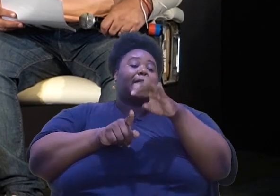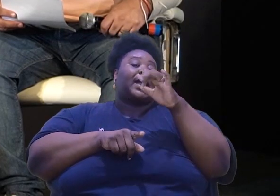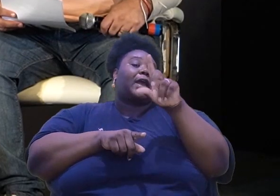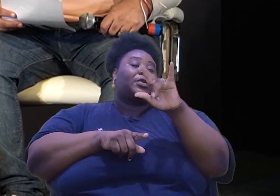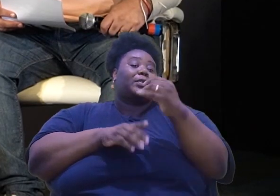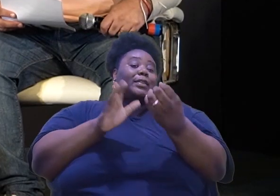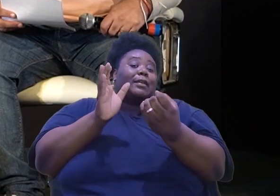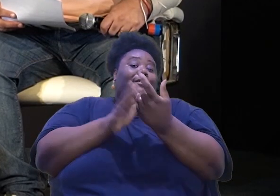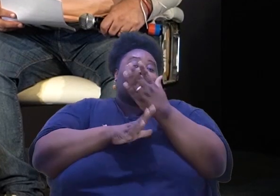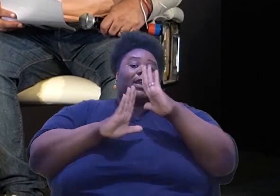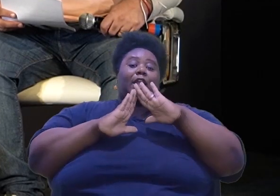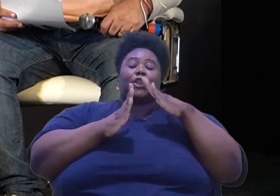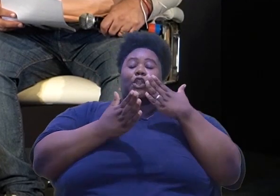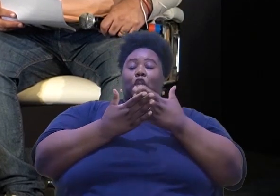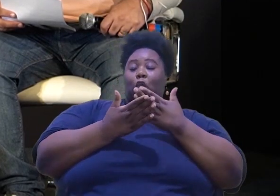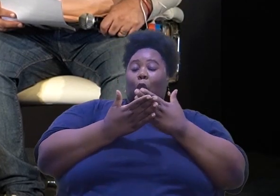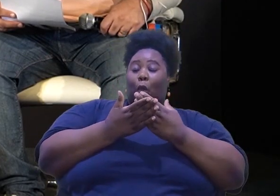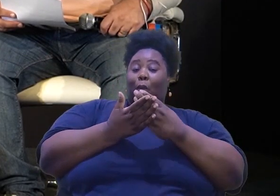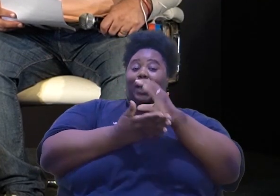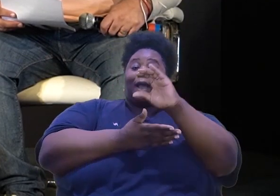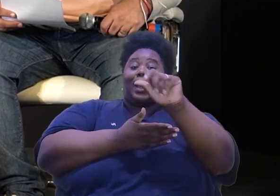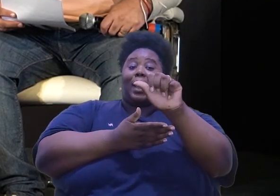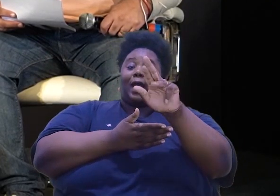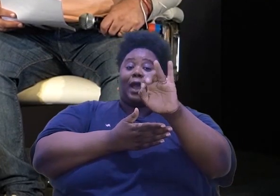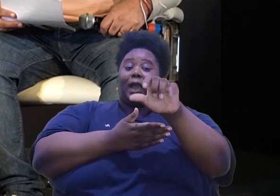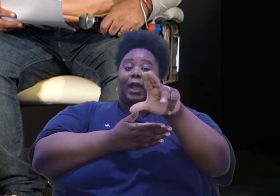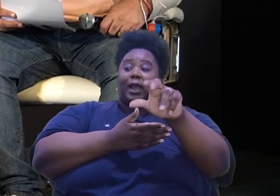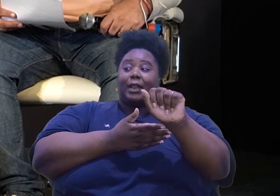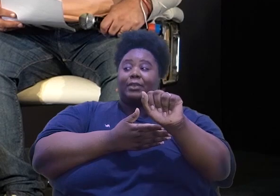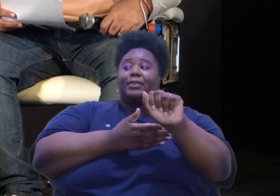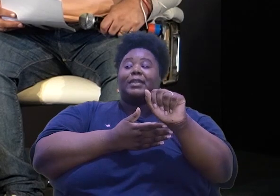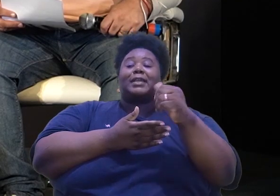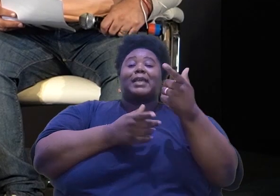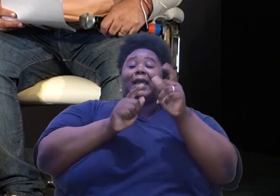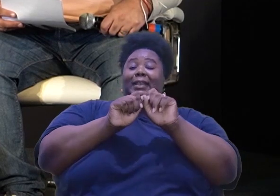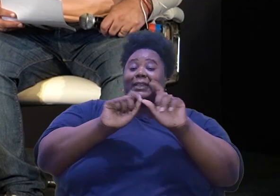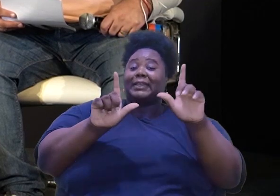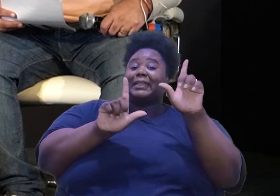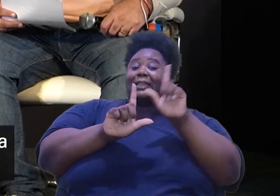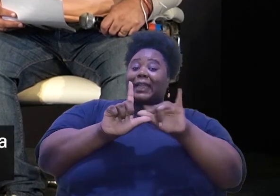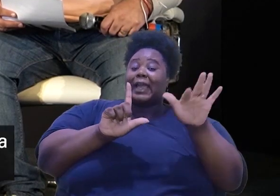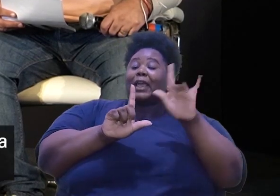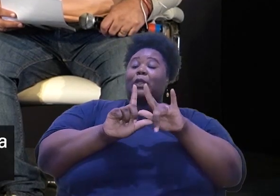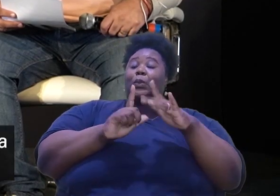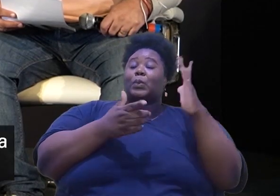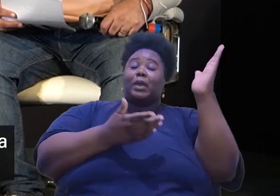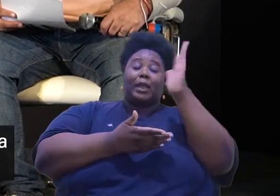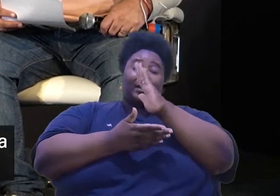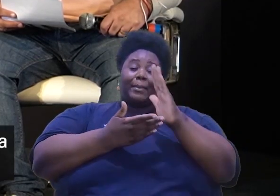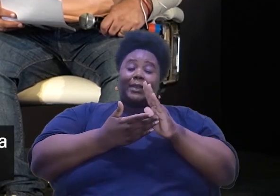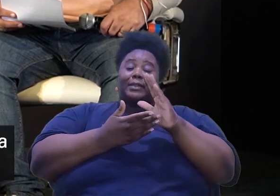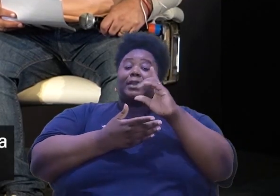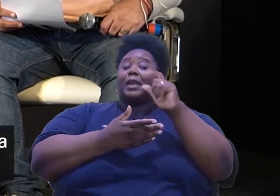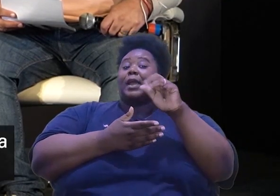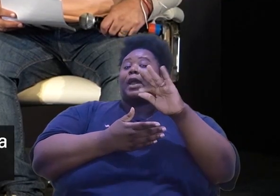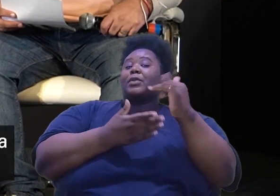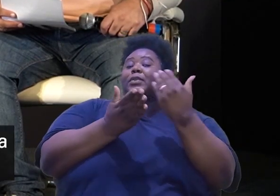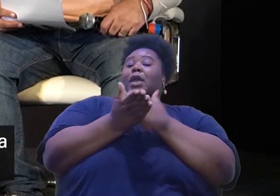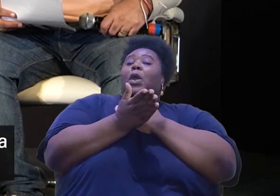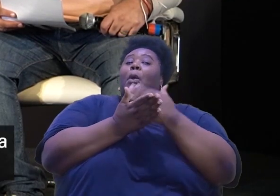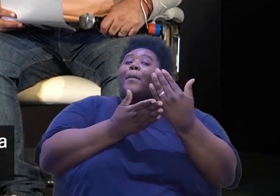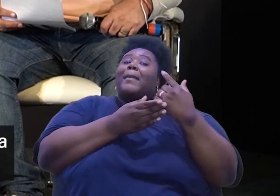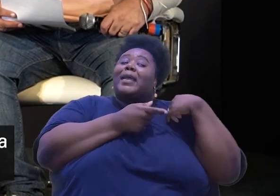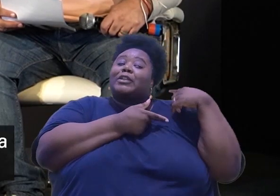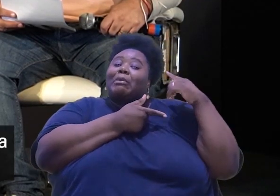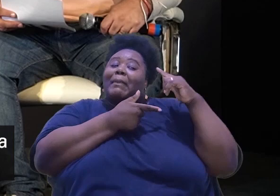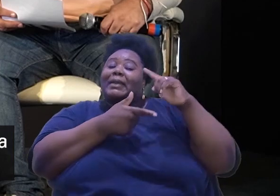escola, né? Carolina cria escola na literatura brasileira. Carolina inicia uma tradição na